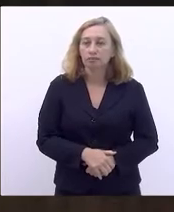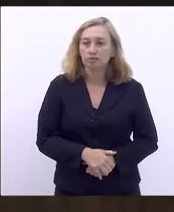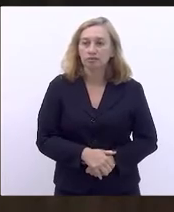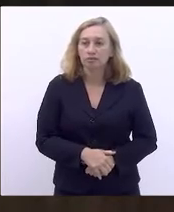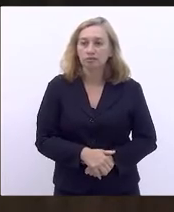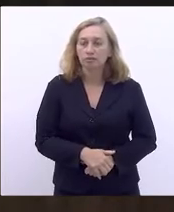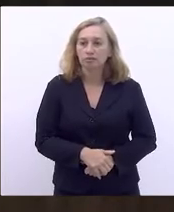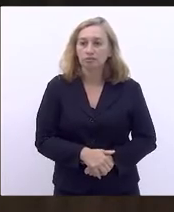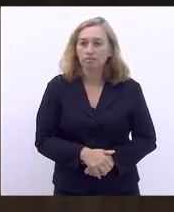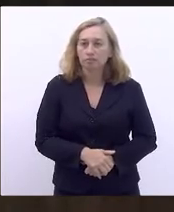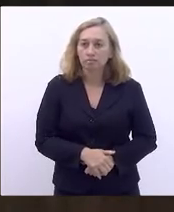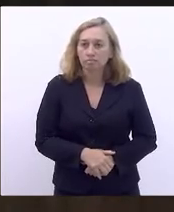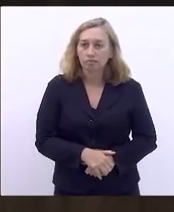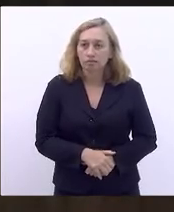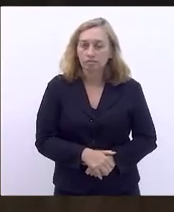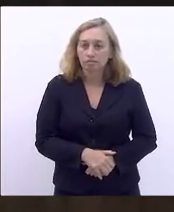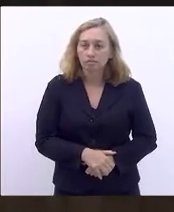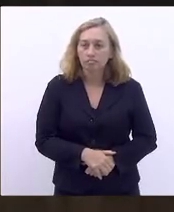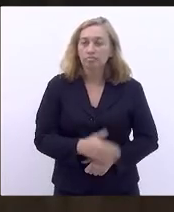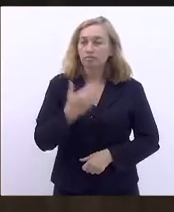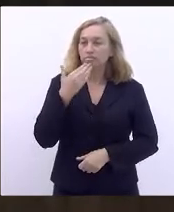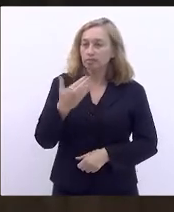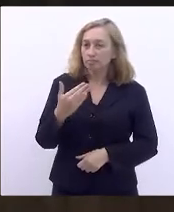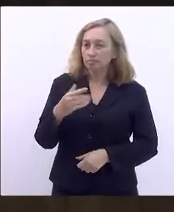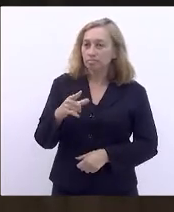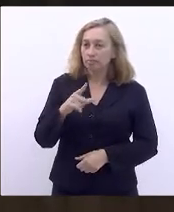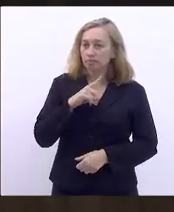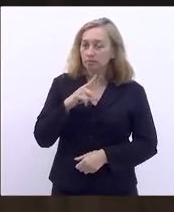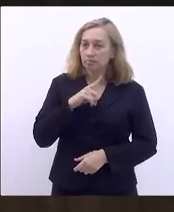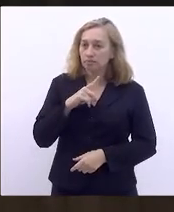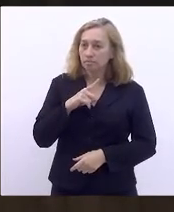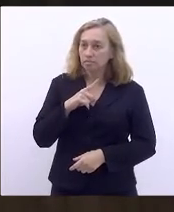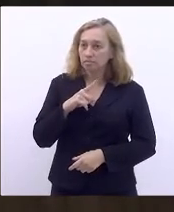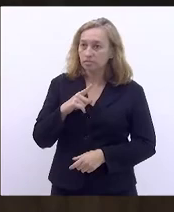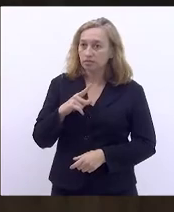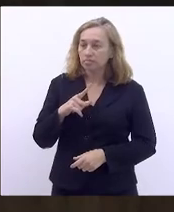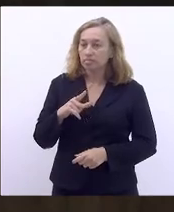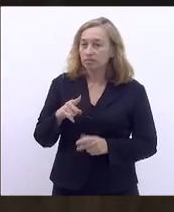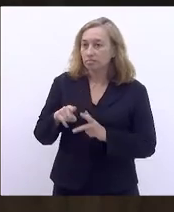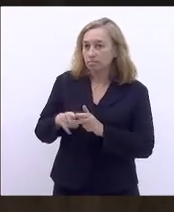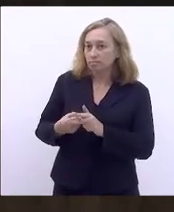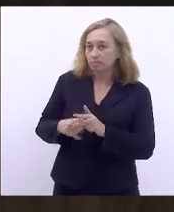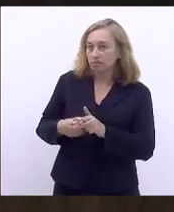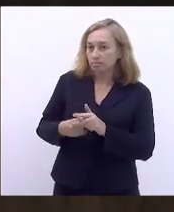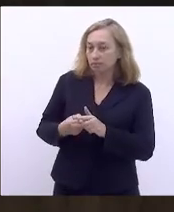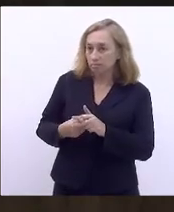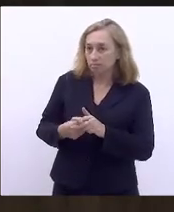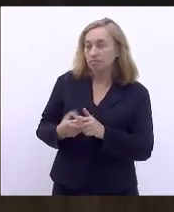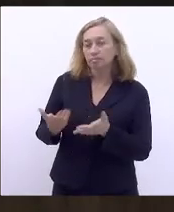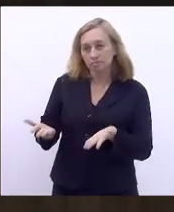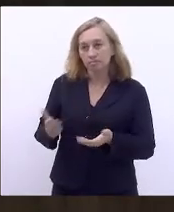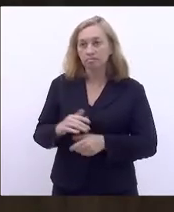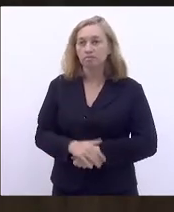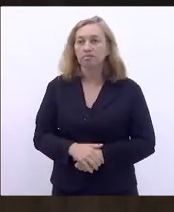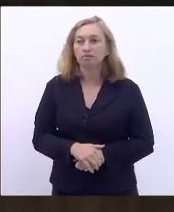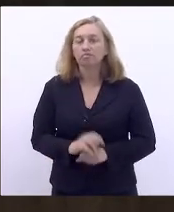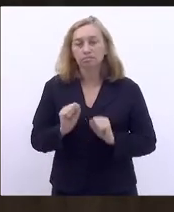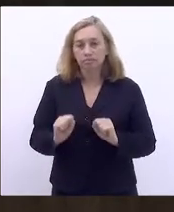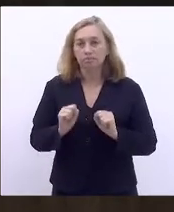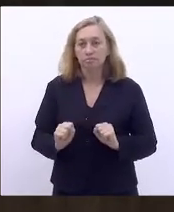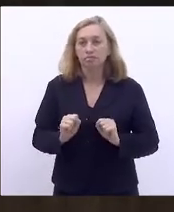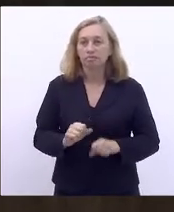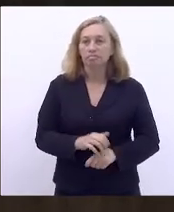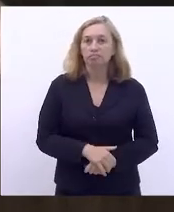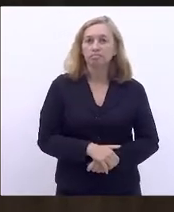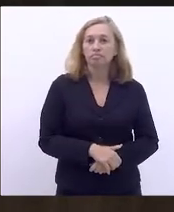o governador pediu para que houvesse um ajuste nessa gradação, de modo que ele pudesse garantir a